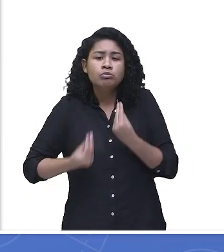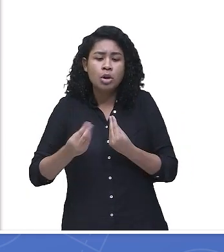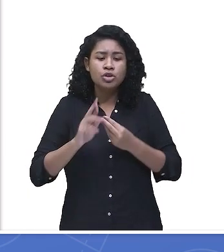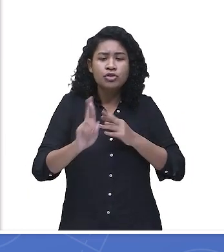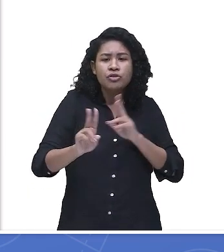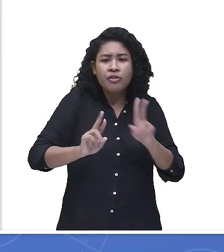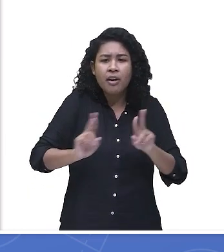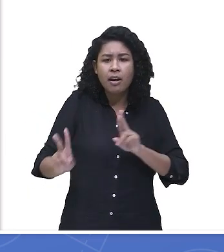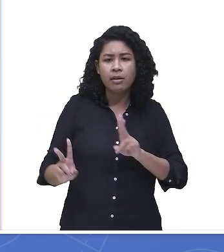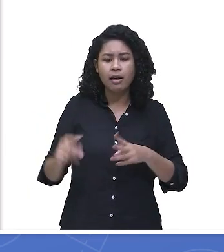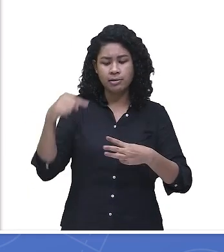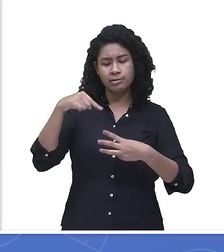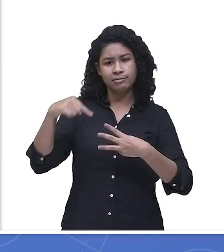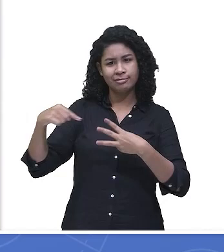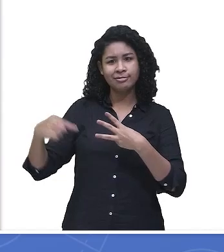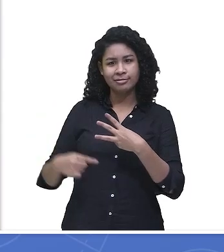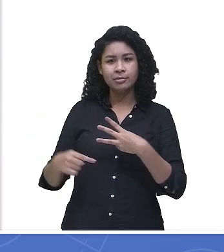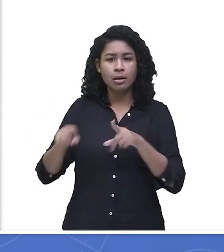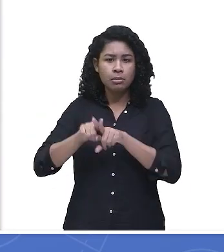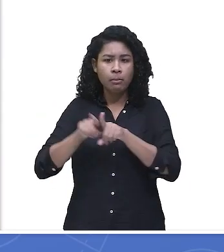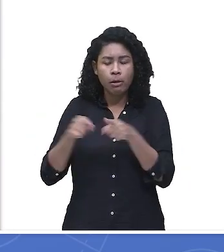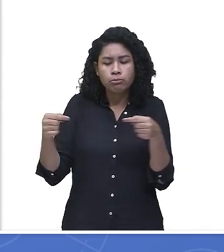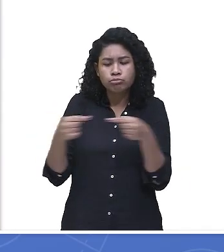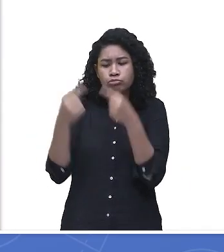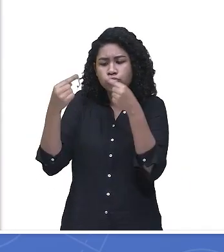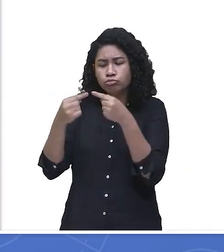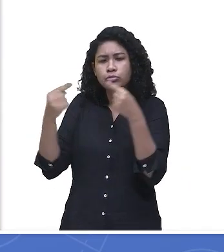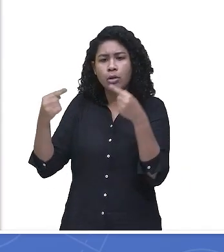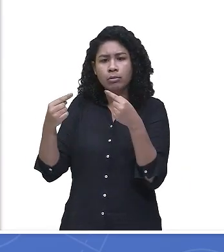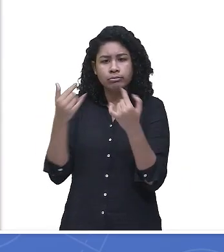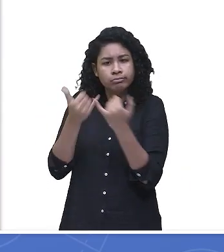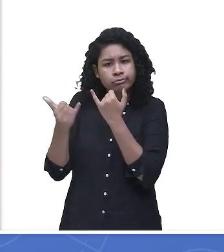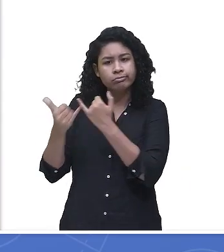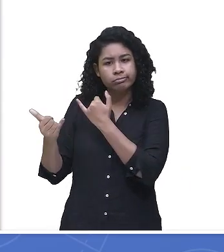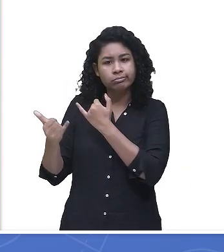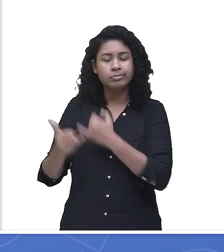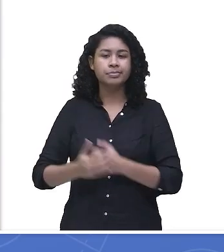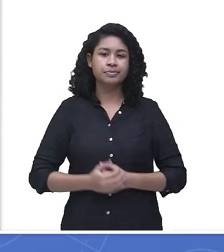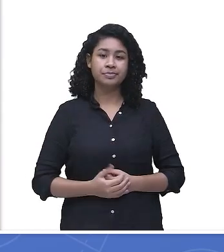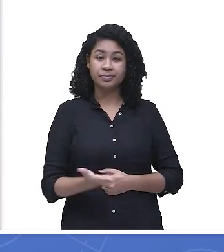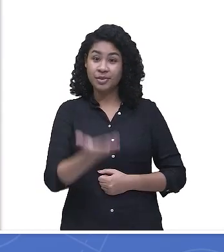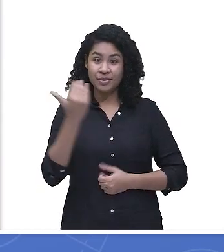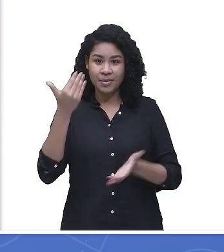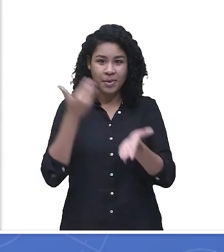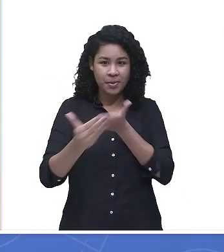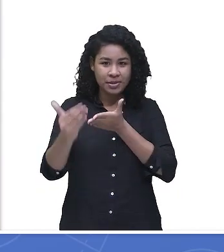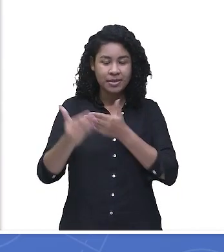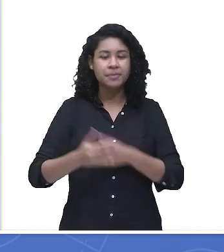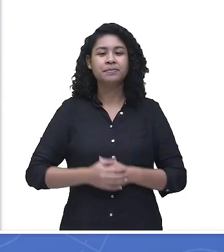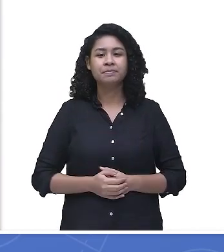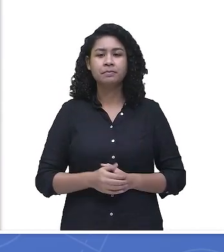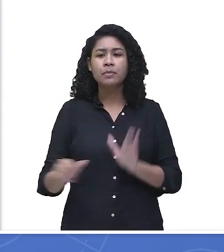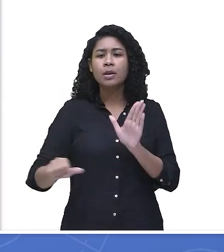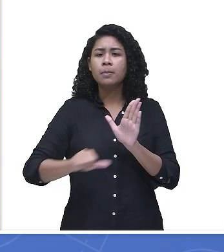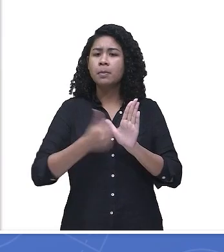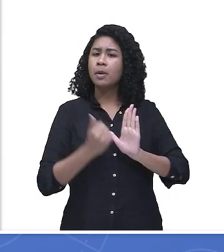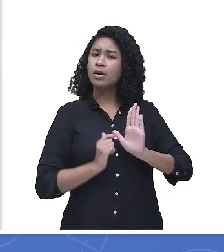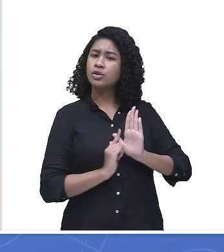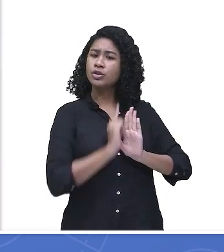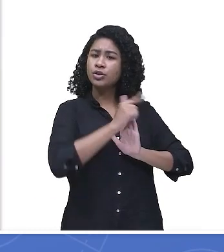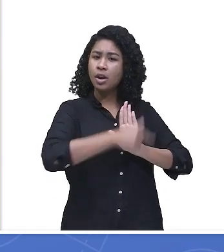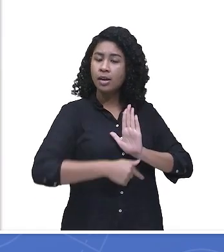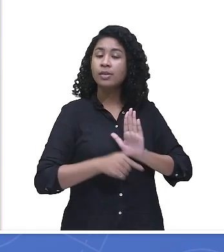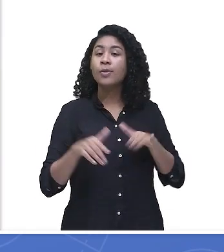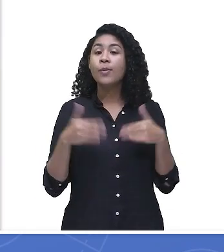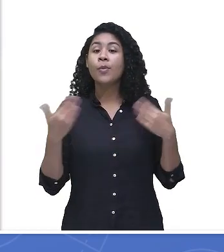e semelhanças, certo? Vamos começar? Então, olha só, o nosso primeiro gênero que será trabalhado é exatamente o